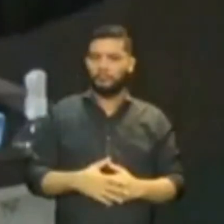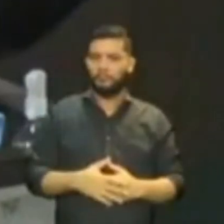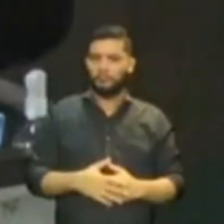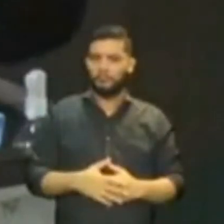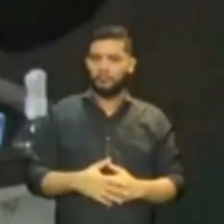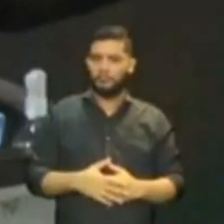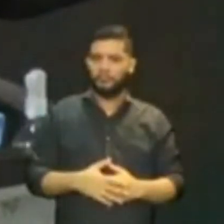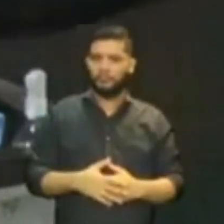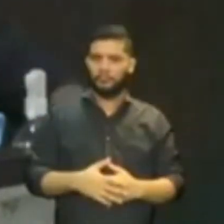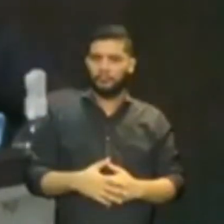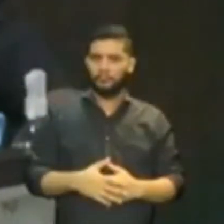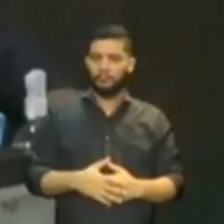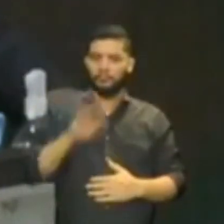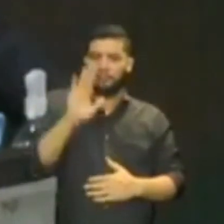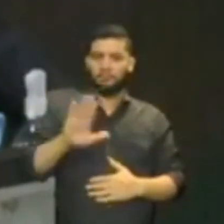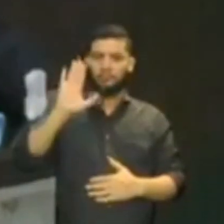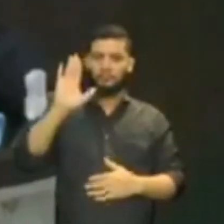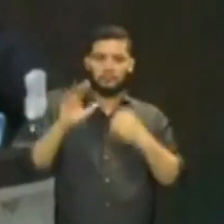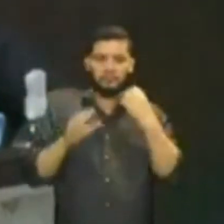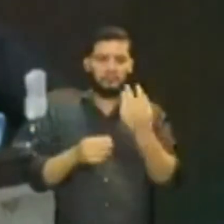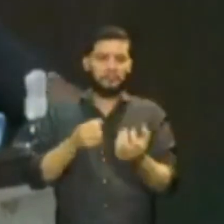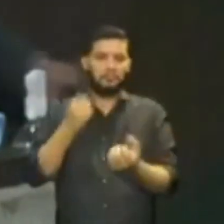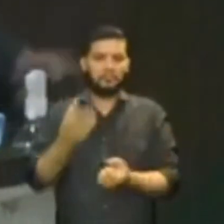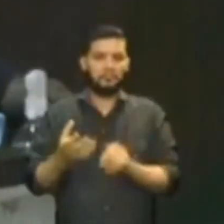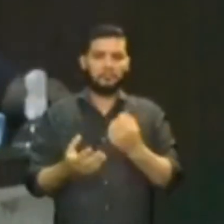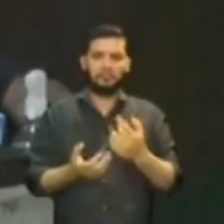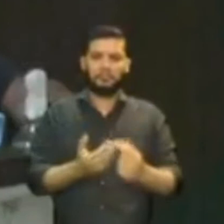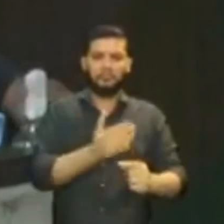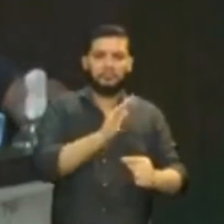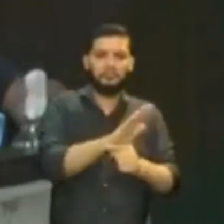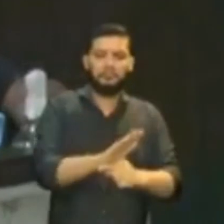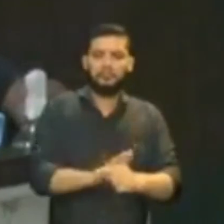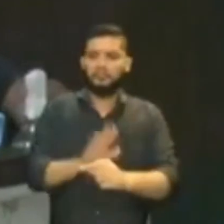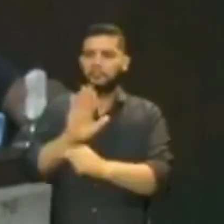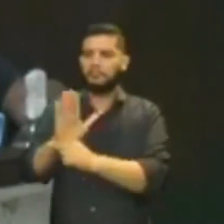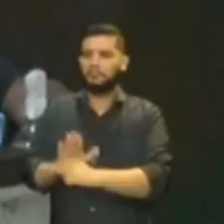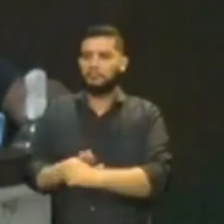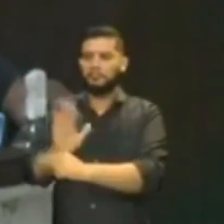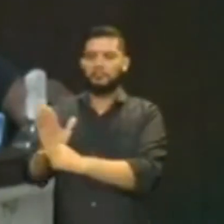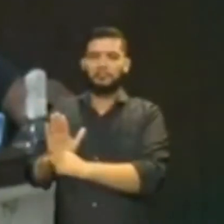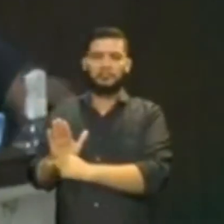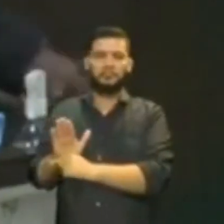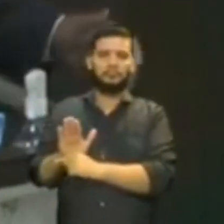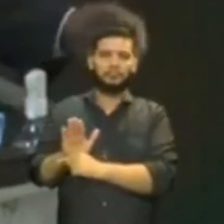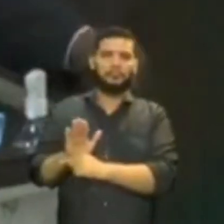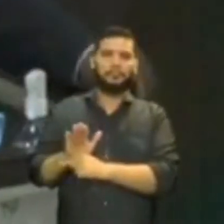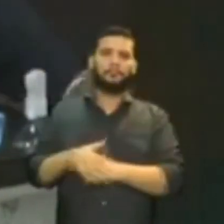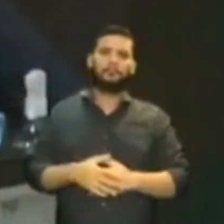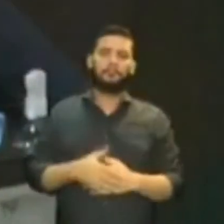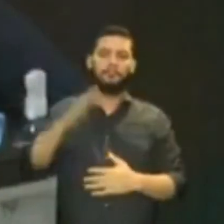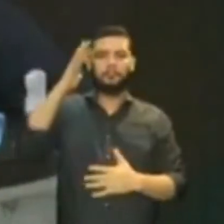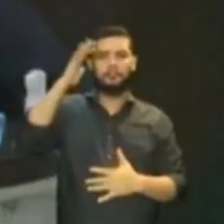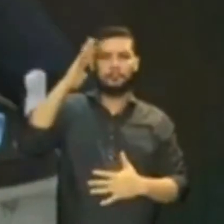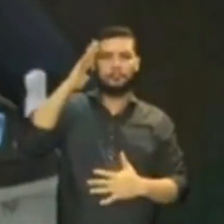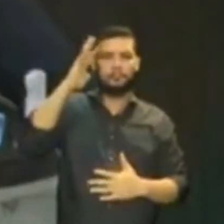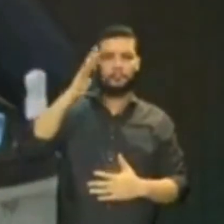Mas vão lá e prometem mundos e fundos. Vamos ajudar o município de Caucaia. Aí eu fico pensando,